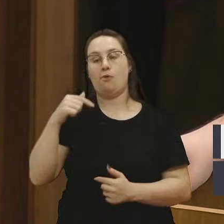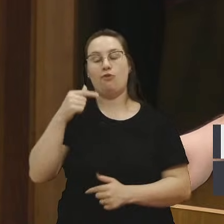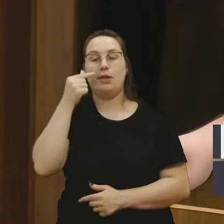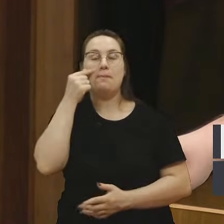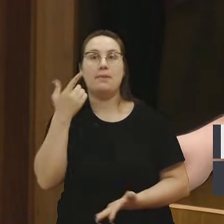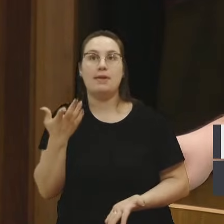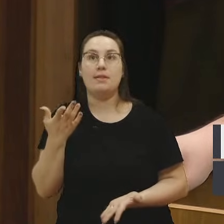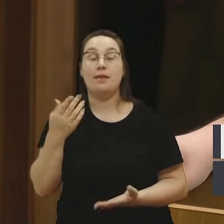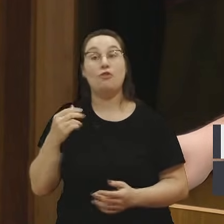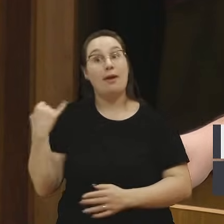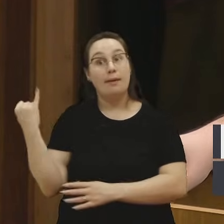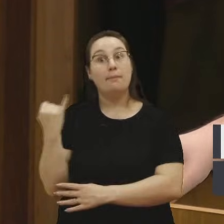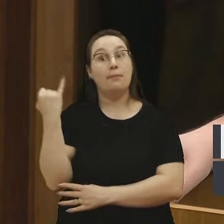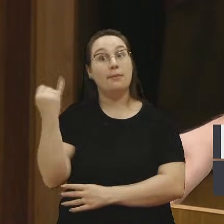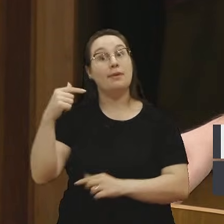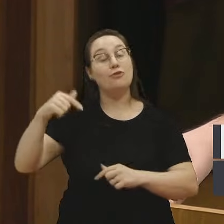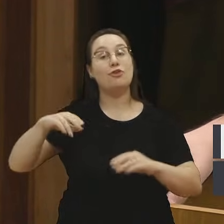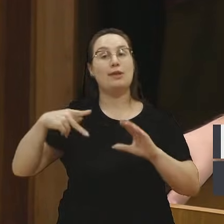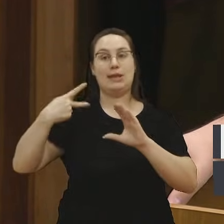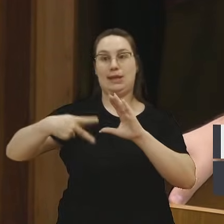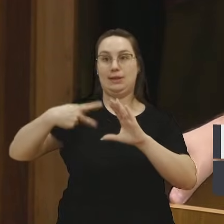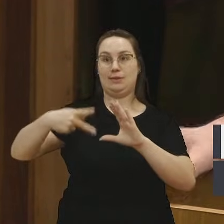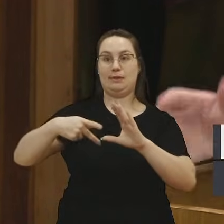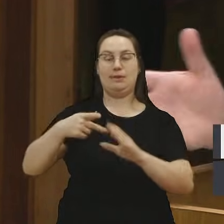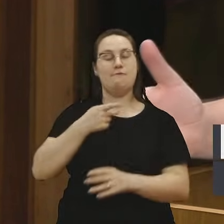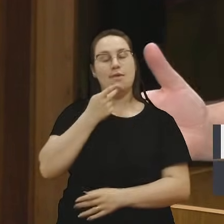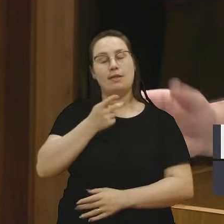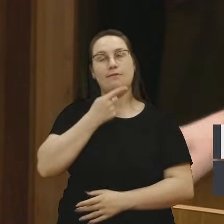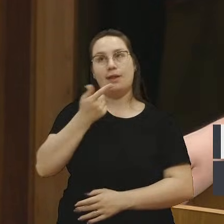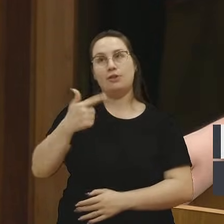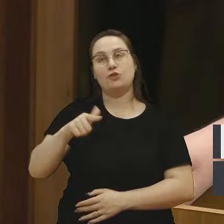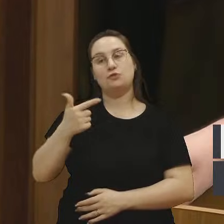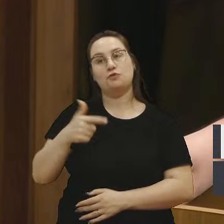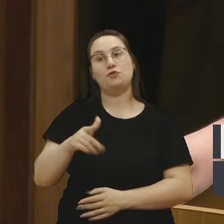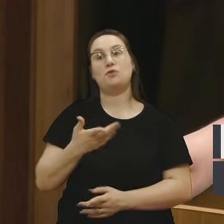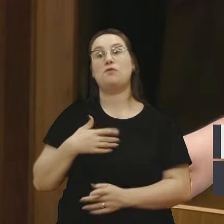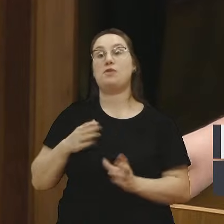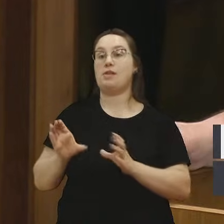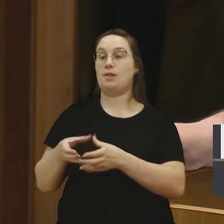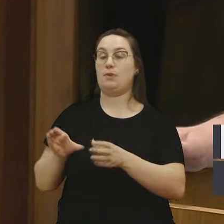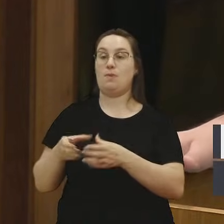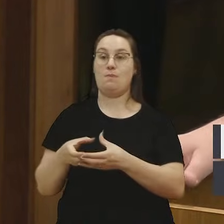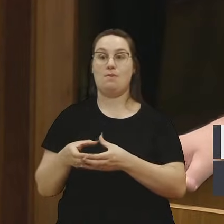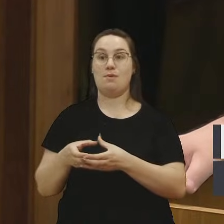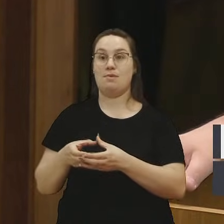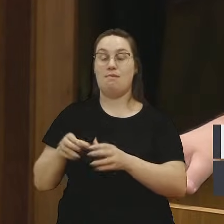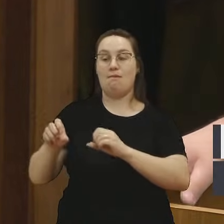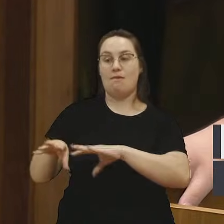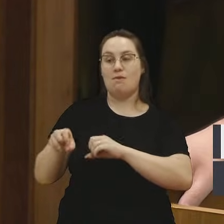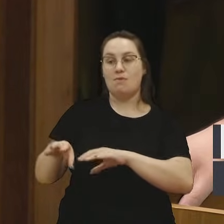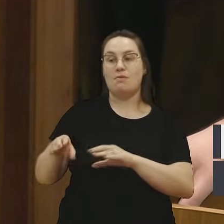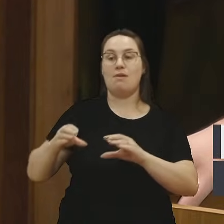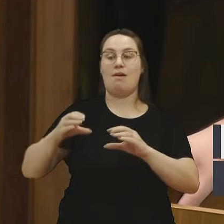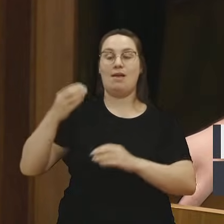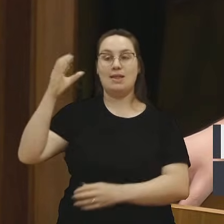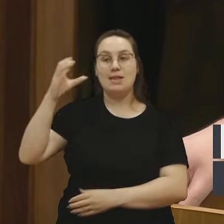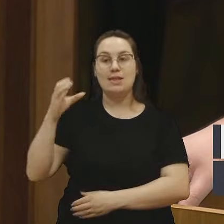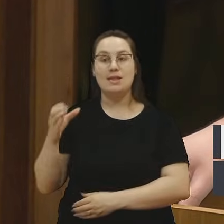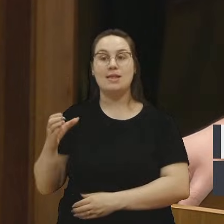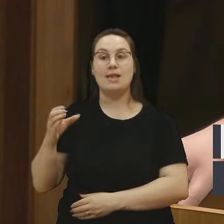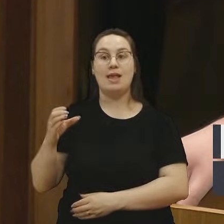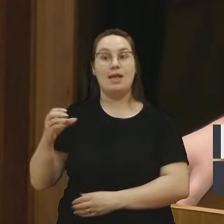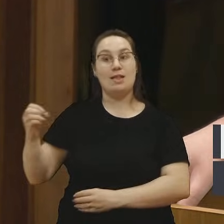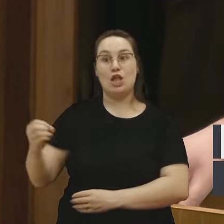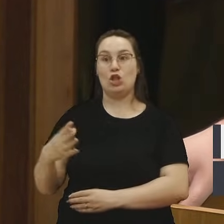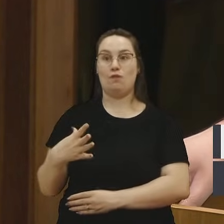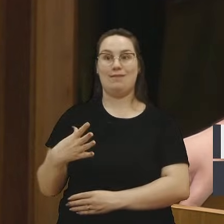casa, né? É importante lembrar, e nunca é demais dizer, Alessio, que essa comissão ela estava junto com educação, ciência, tecnologia, inovação, cultura,